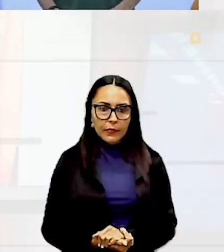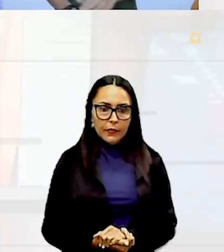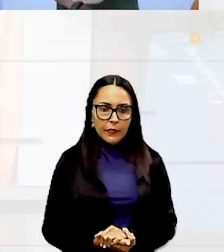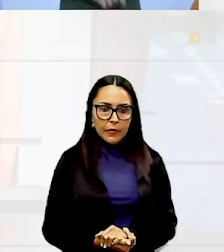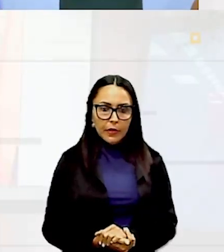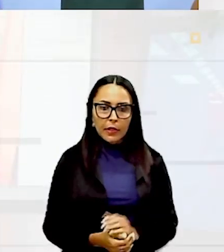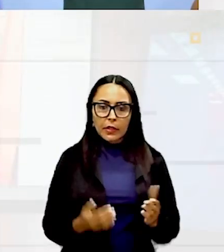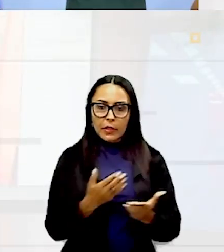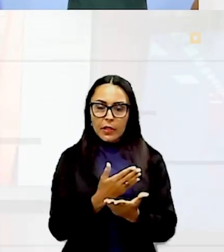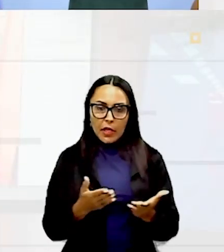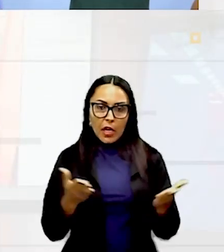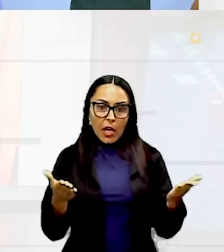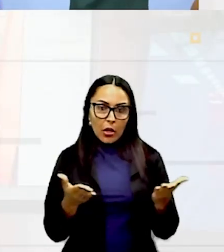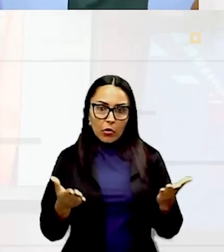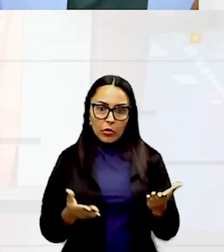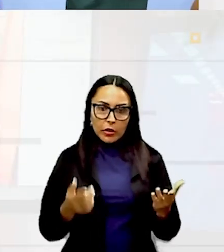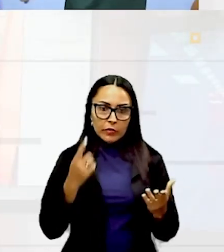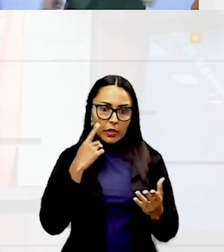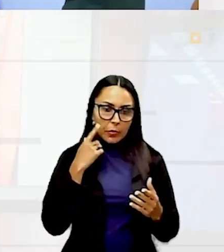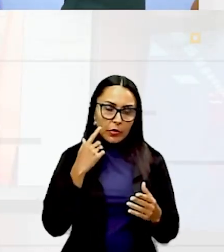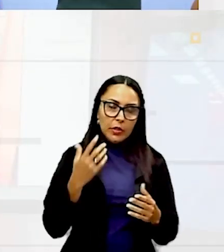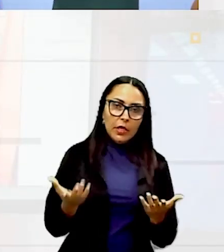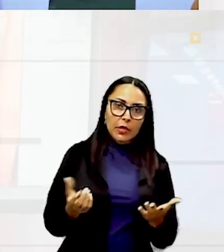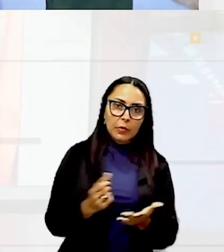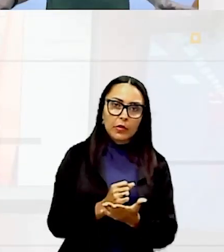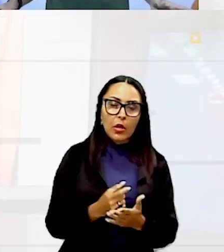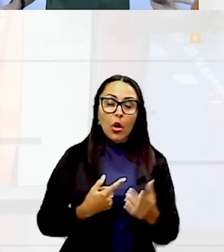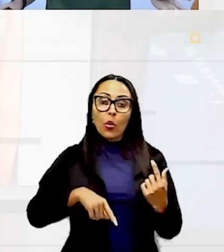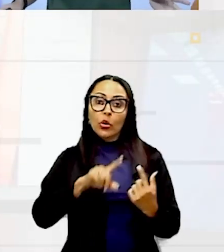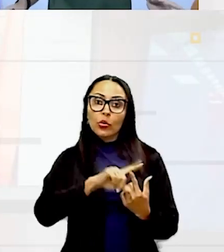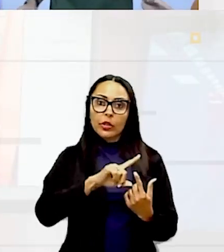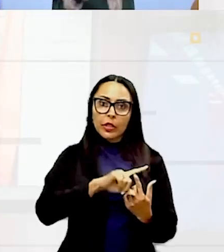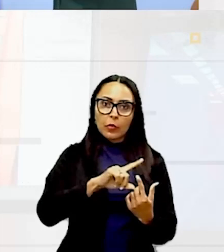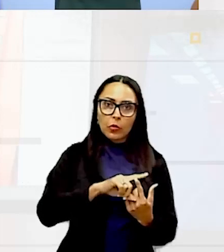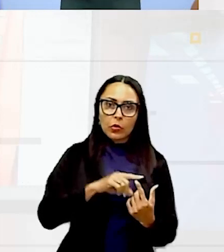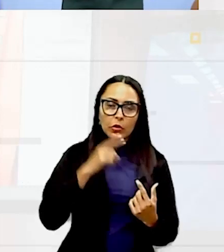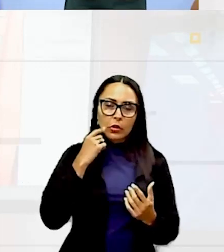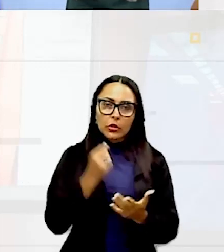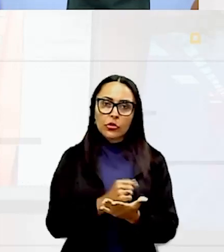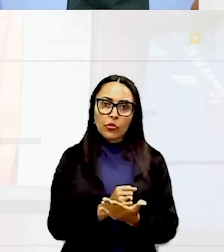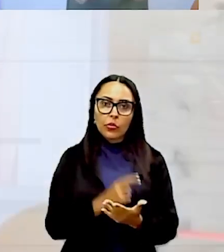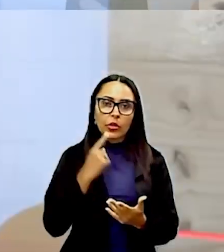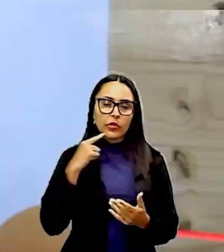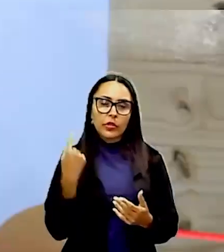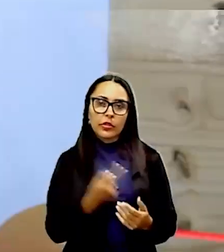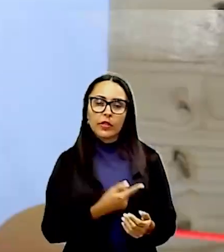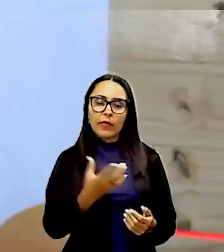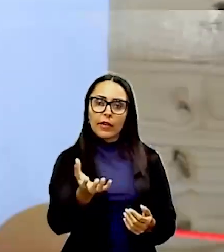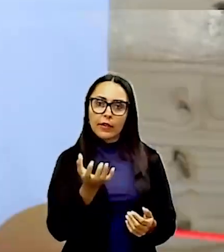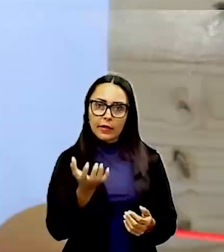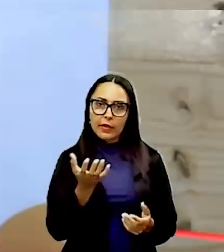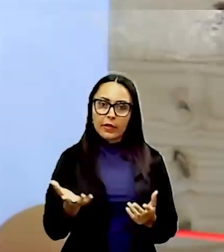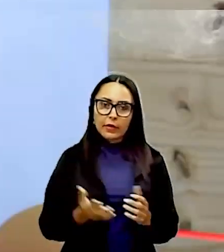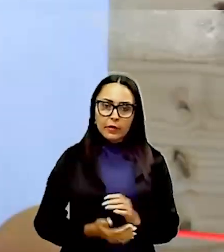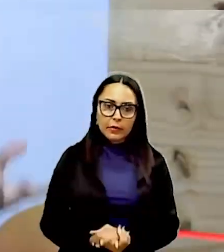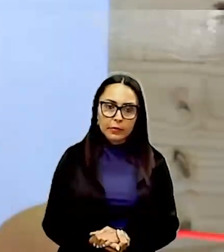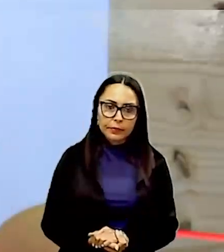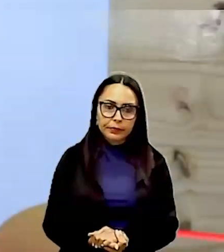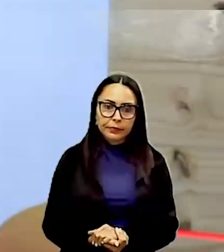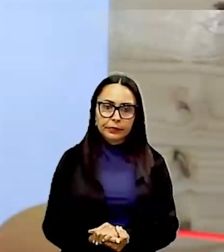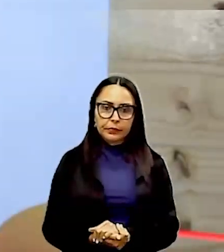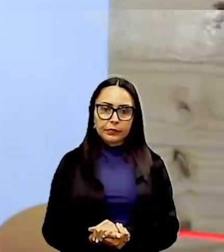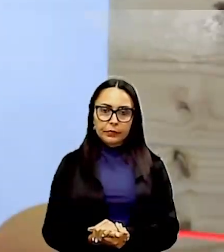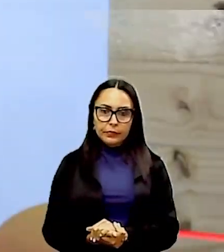Tá, a gente já escolheu, já soube, sabe que é animação e já escolheu o tipo de jogo que a gente vai querer. A gente já escolheu o tipo